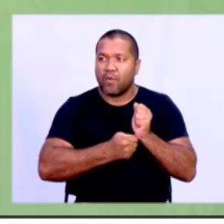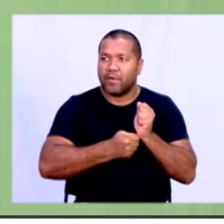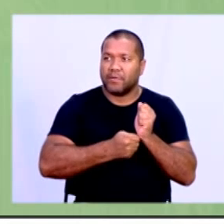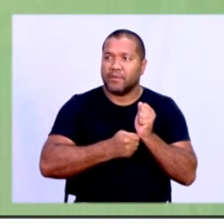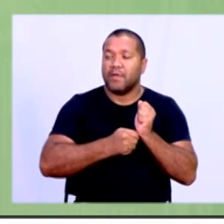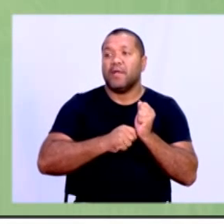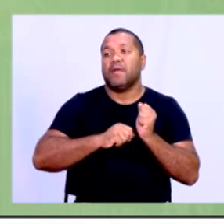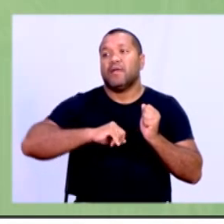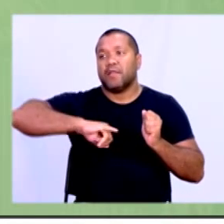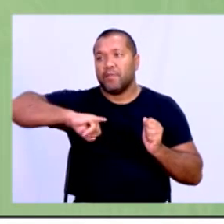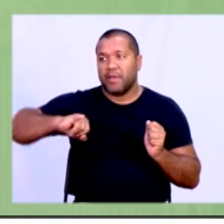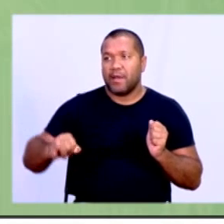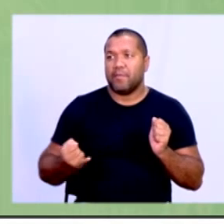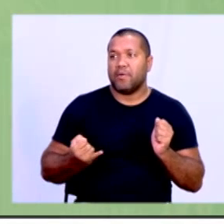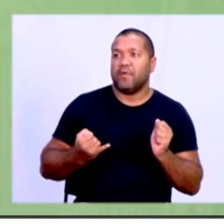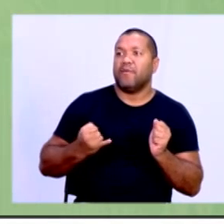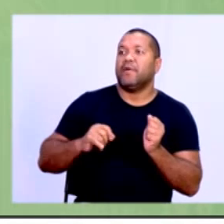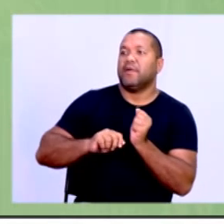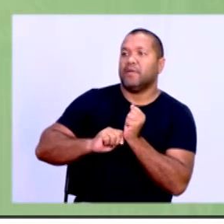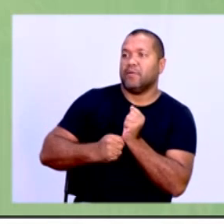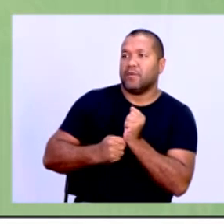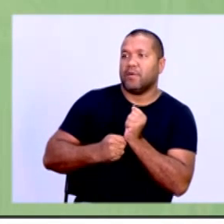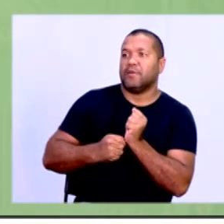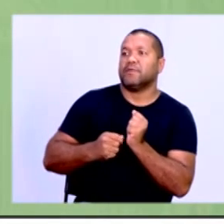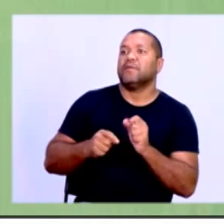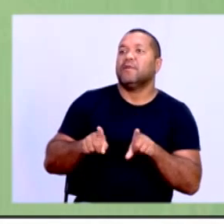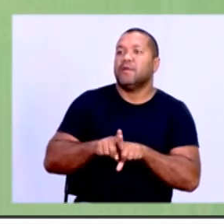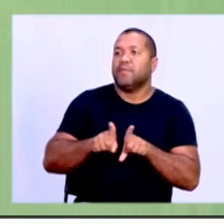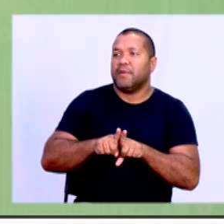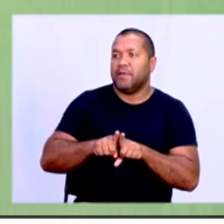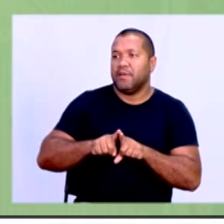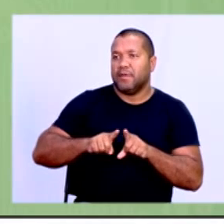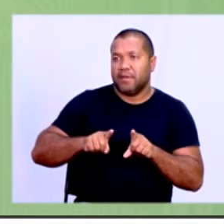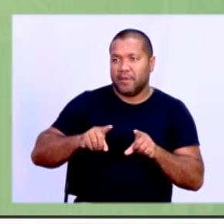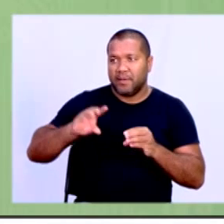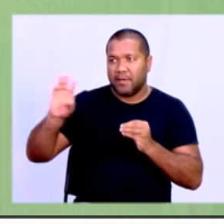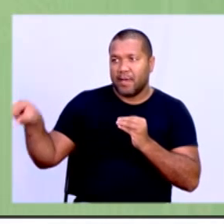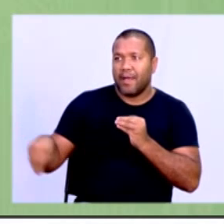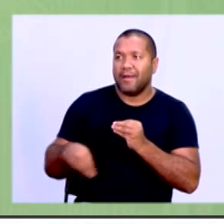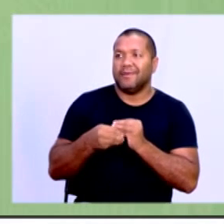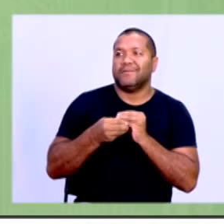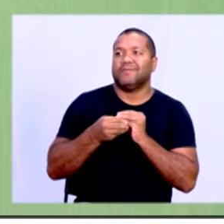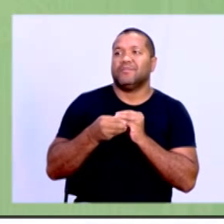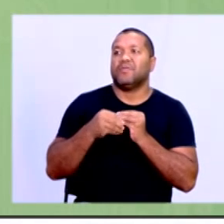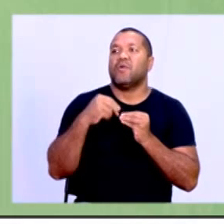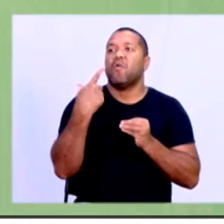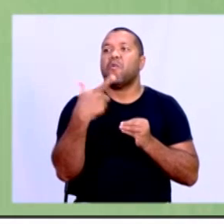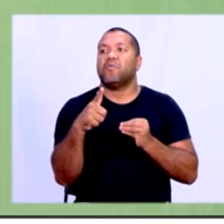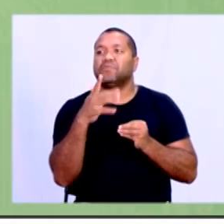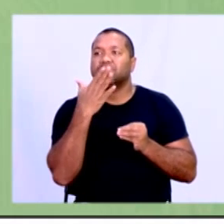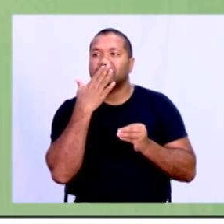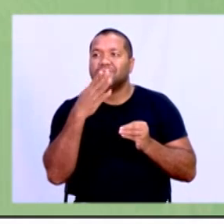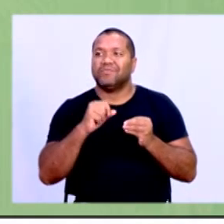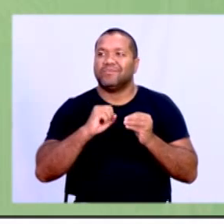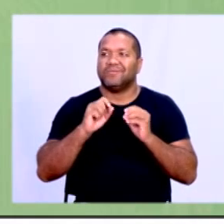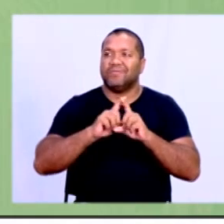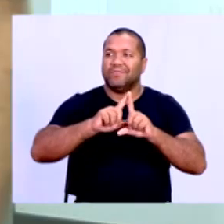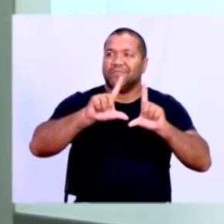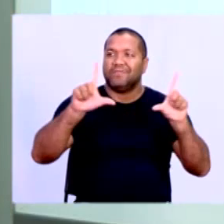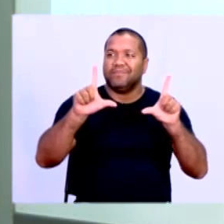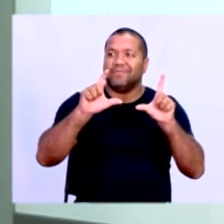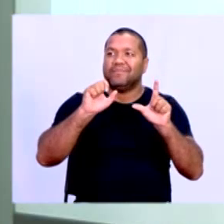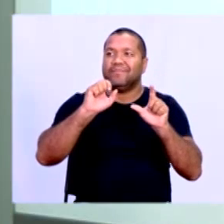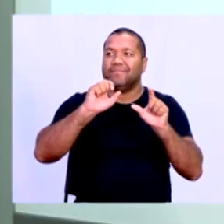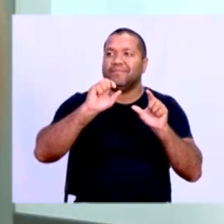e permite que várias interfaces sejam aplicadas. Então, no nosso curso, a gente vai